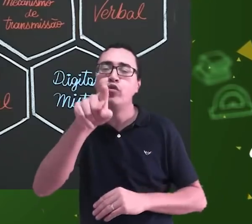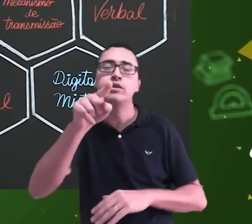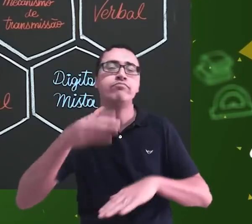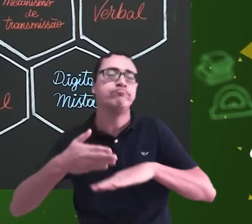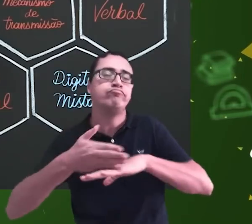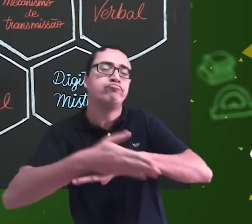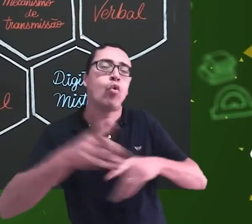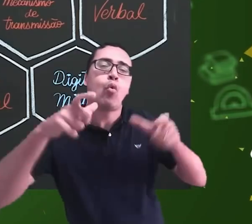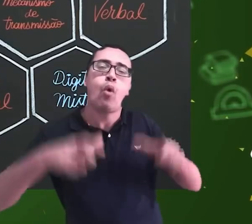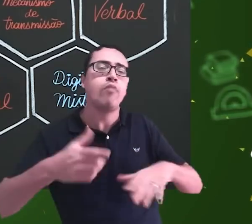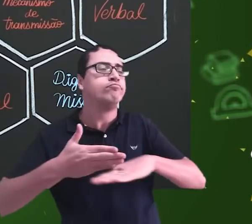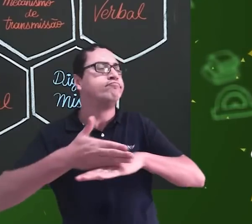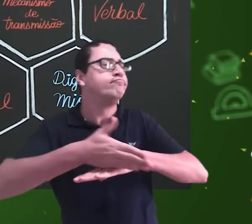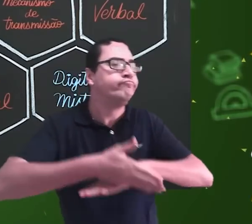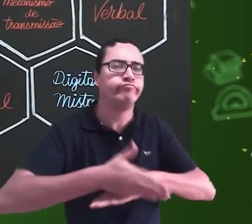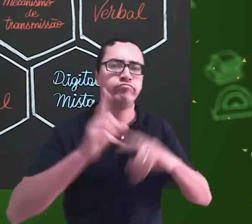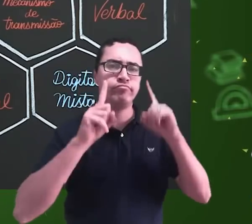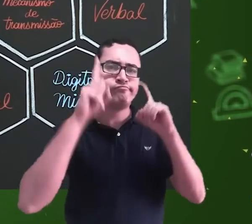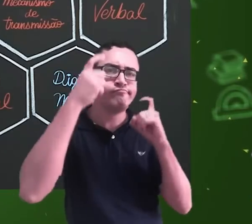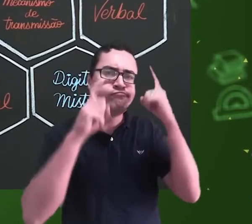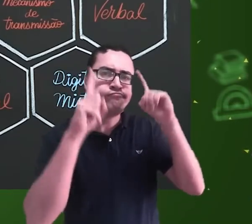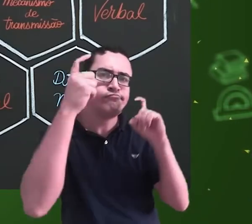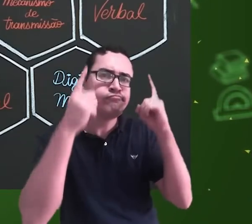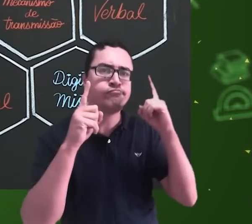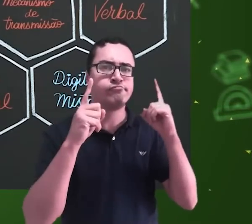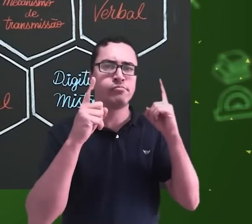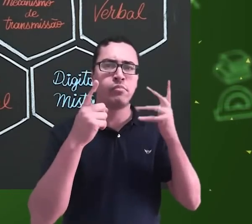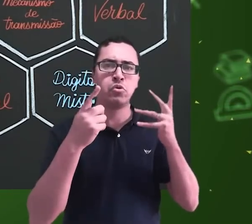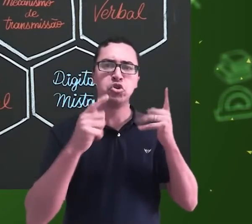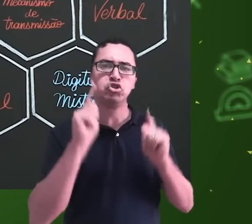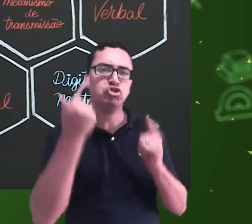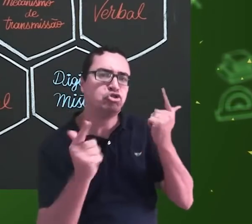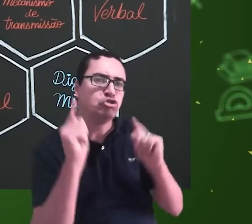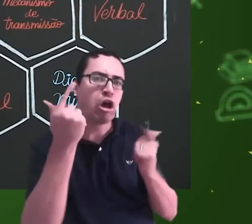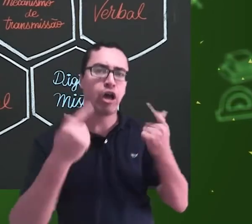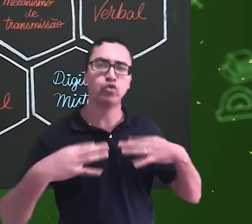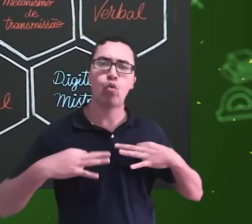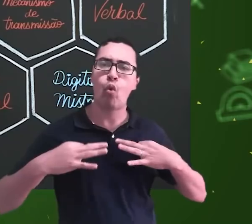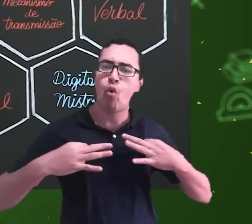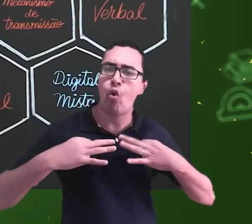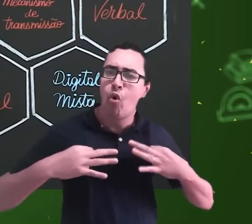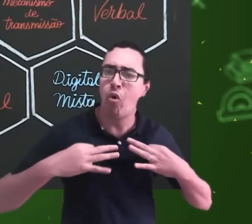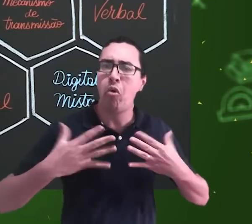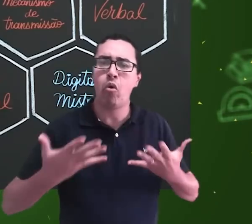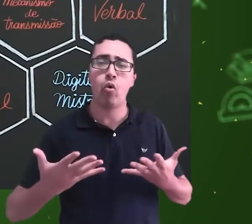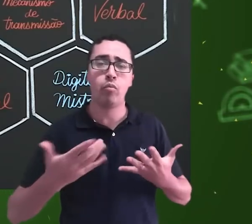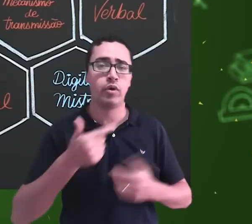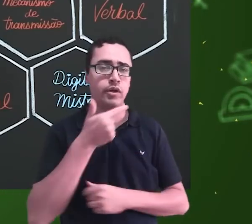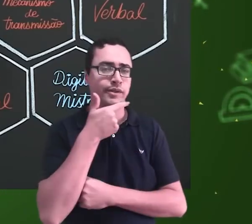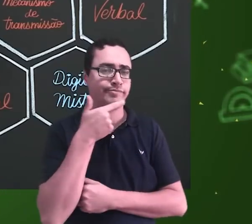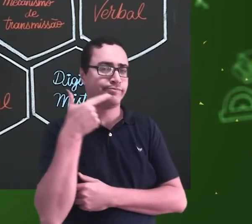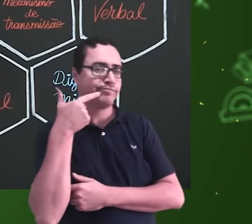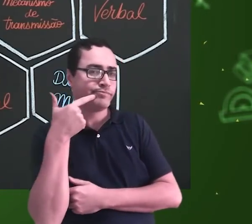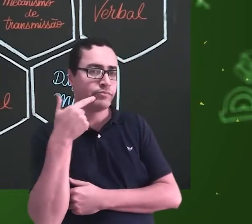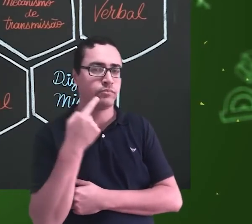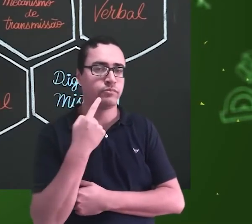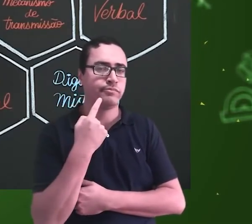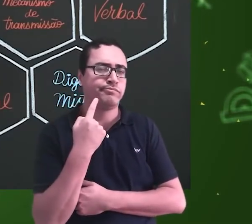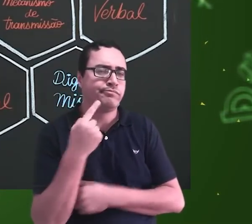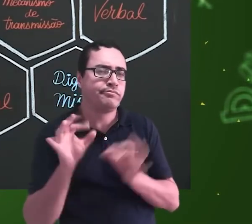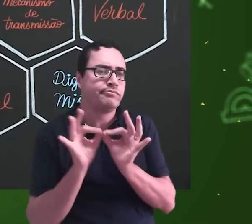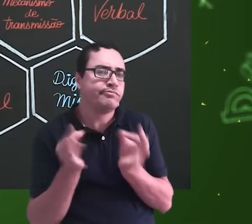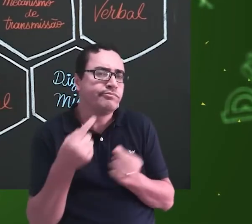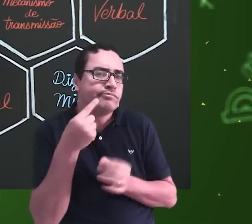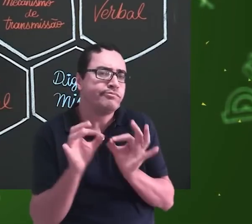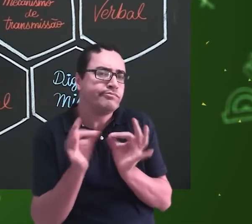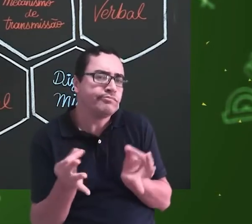a maneira com que você se comunica com o outro, seja por meio de um gesto, seja por meio da roupa que você veste, seja por meio de um sorriso de canto de boca, uma maneira que você